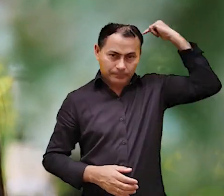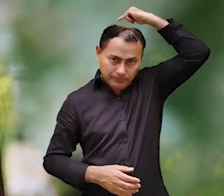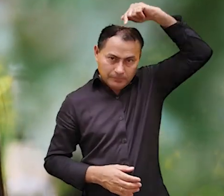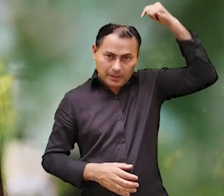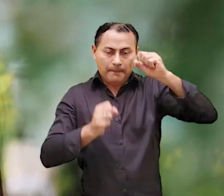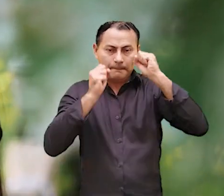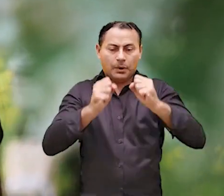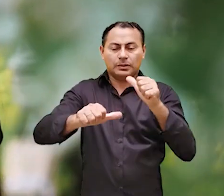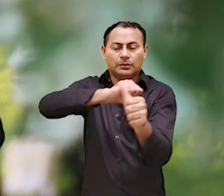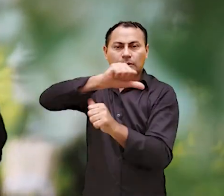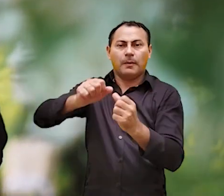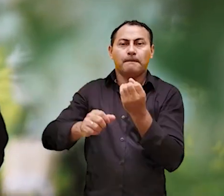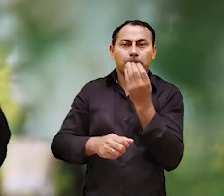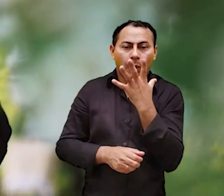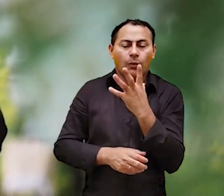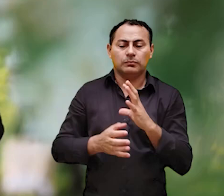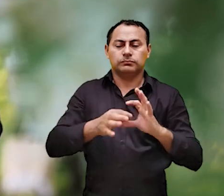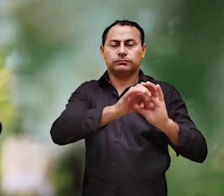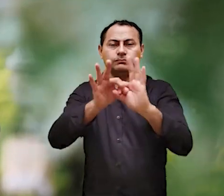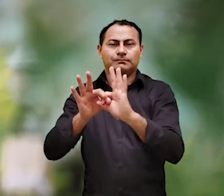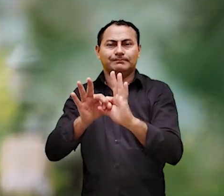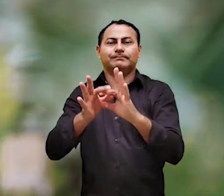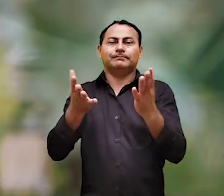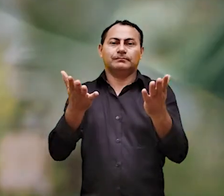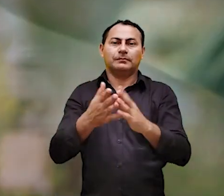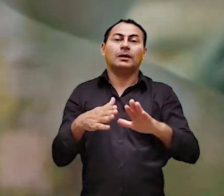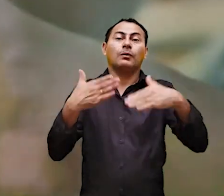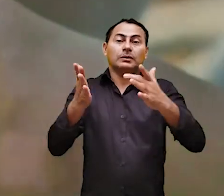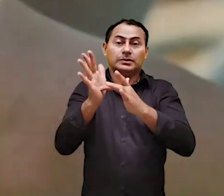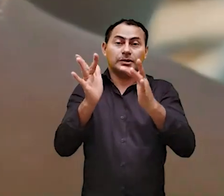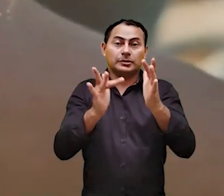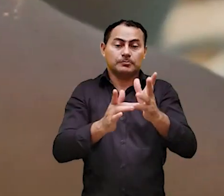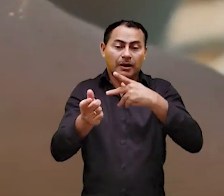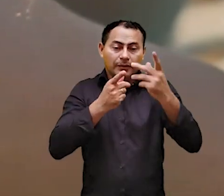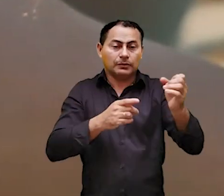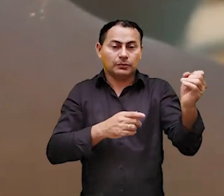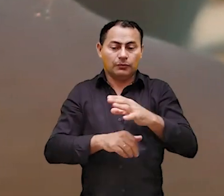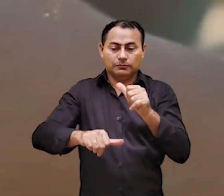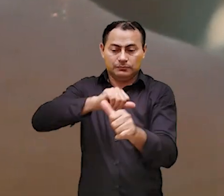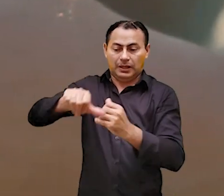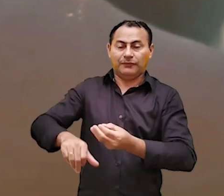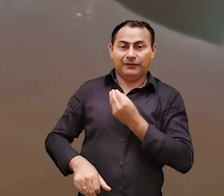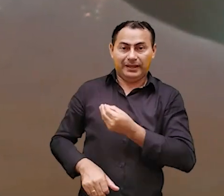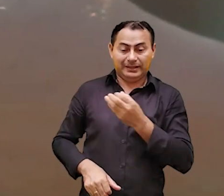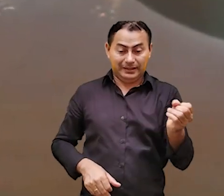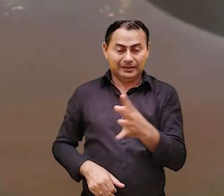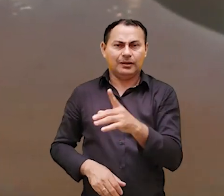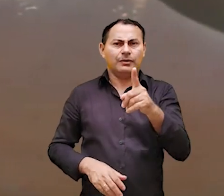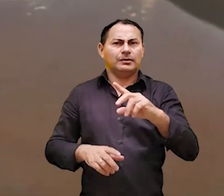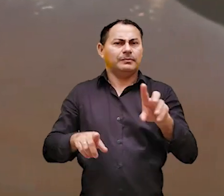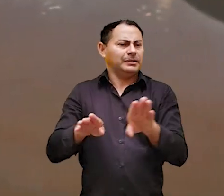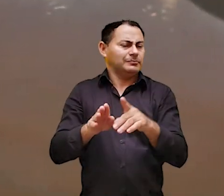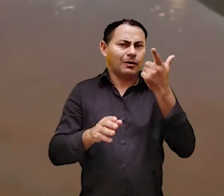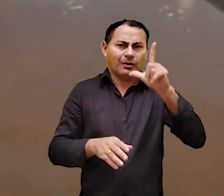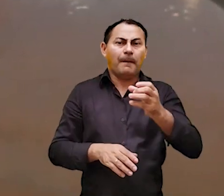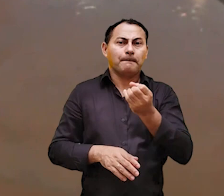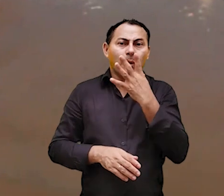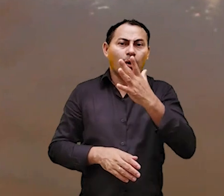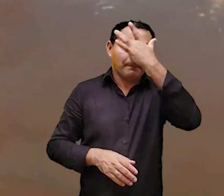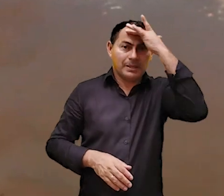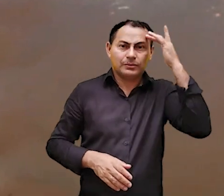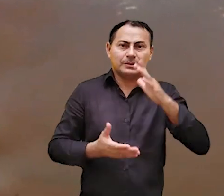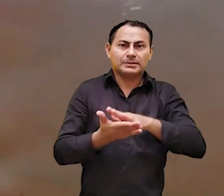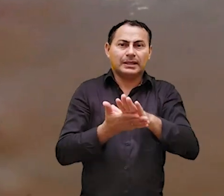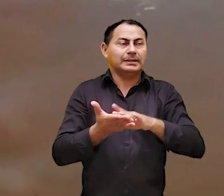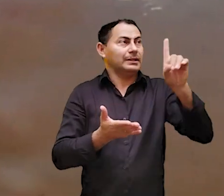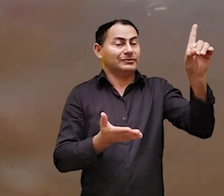o Espírito Santo podem se tornar bons parceiros. E quando Jesus falou sobre o novo nascimento, também diz que você não consegue ser